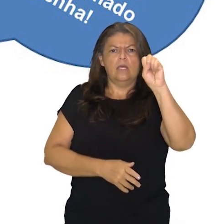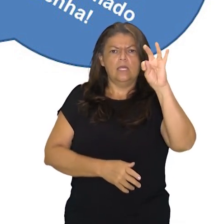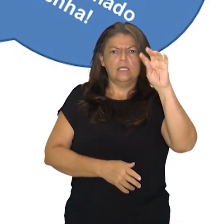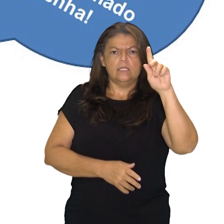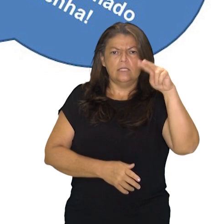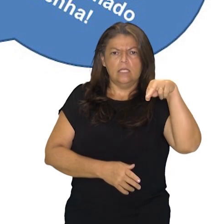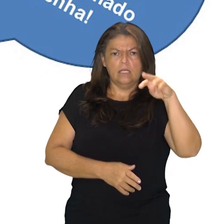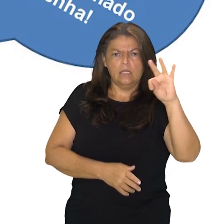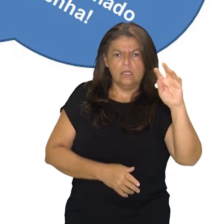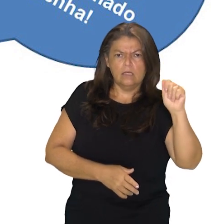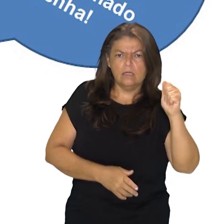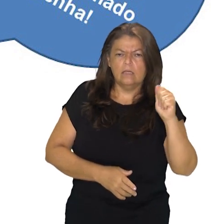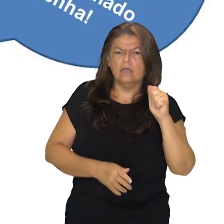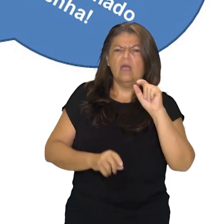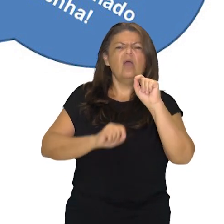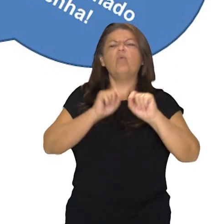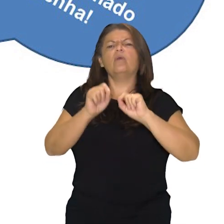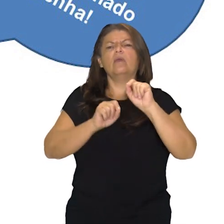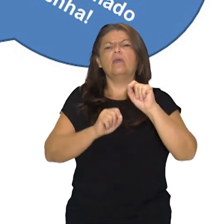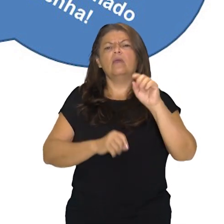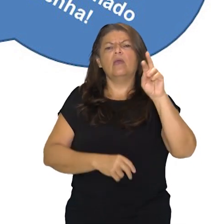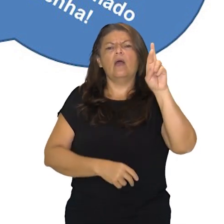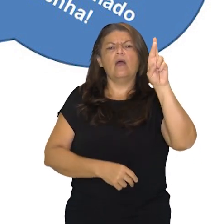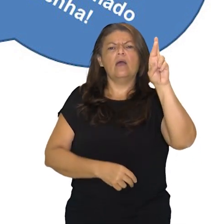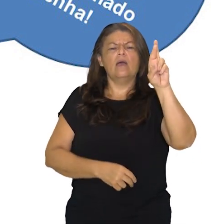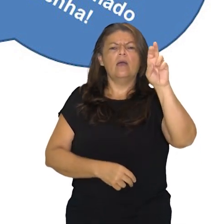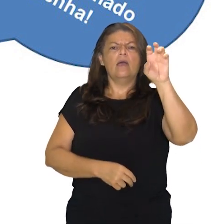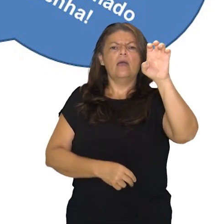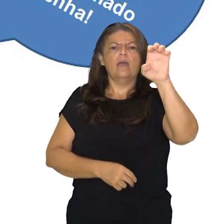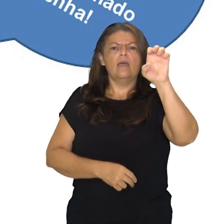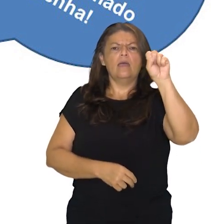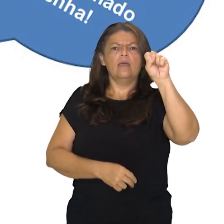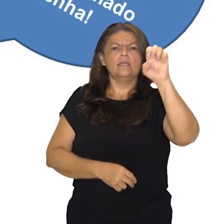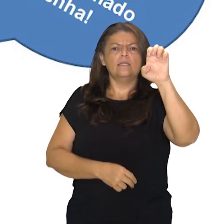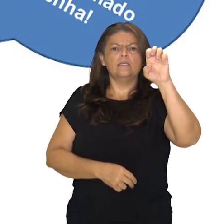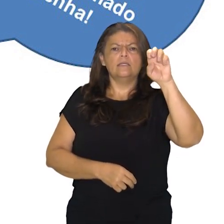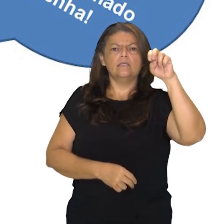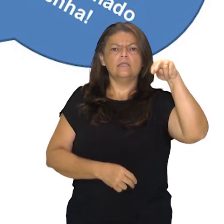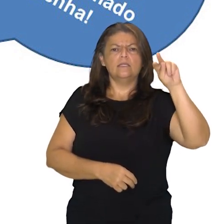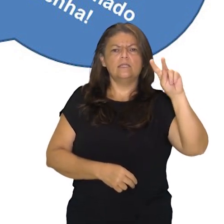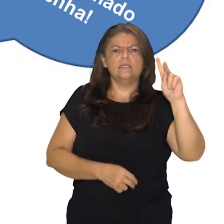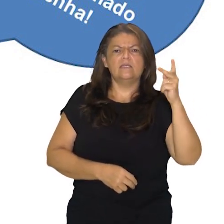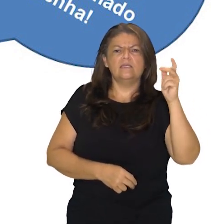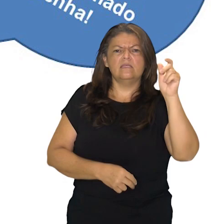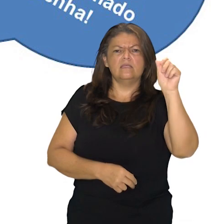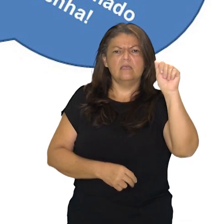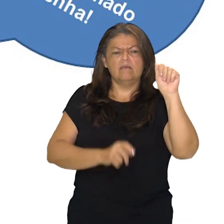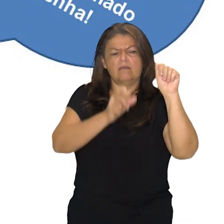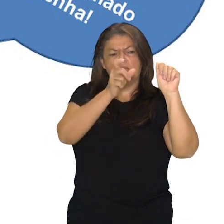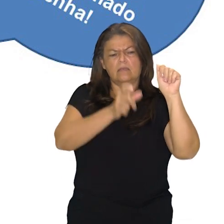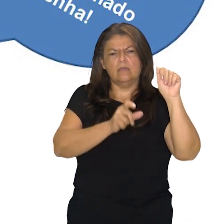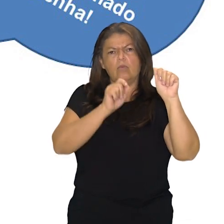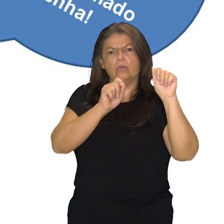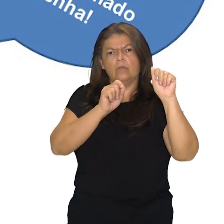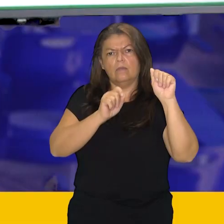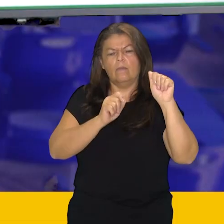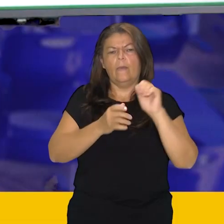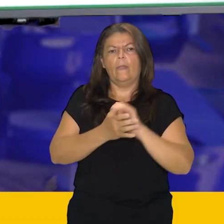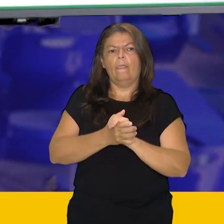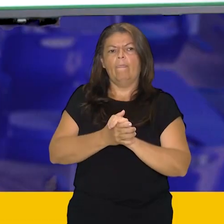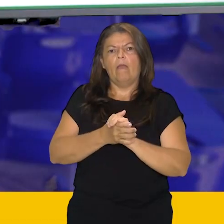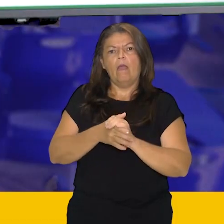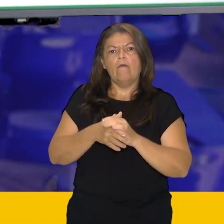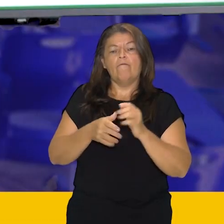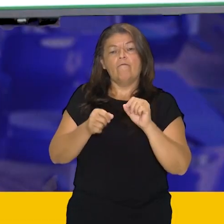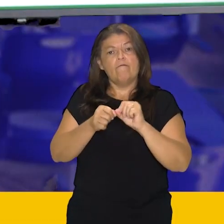resumo, descrever o produto que você está analisando e se posicionar a respeito de todos